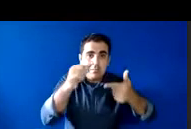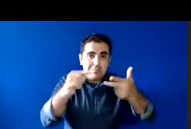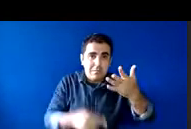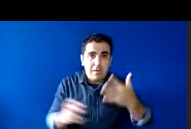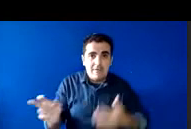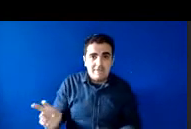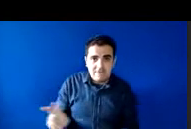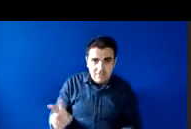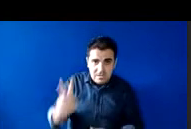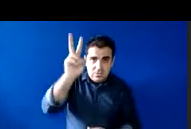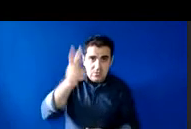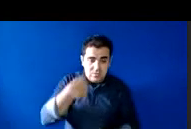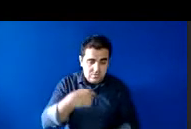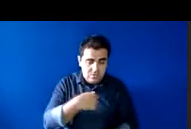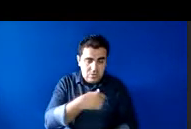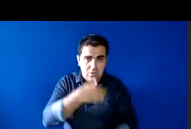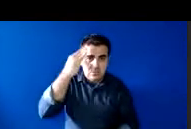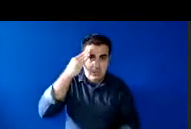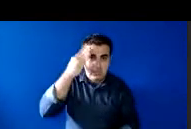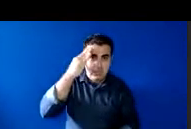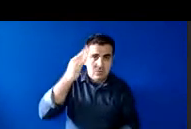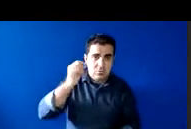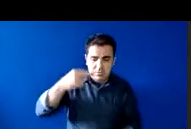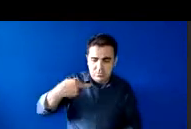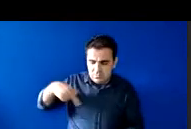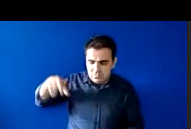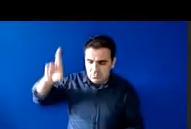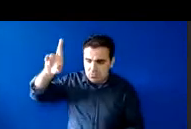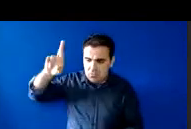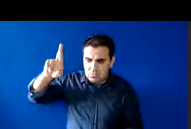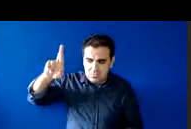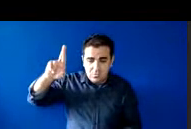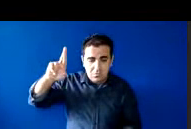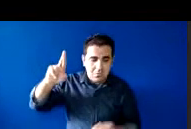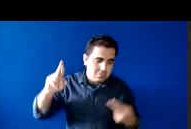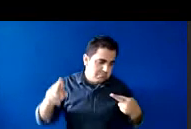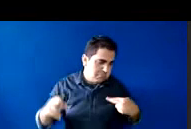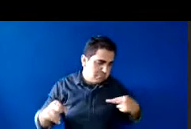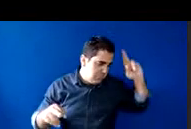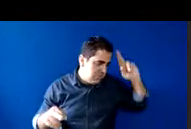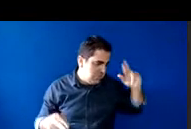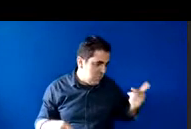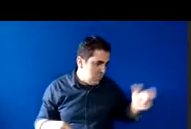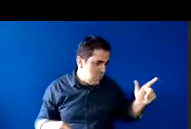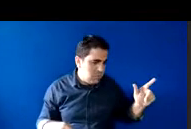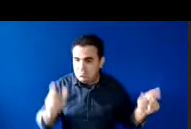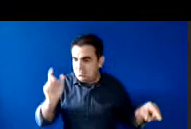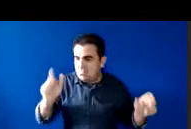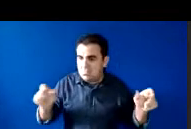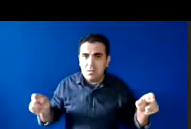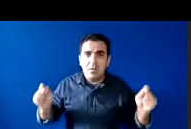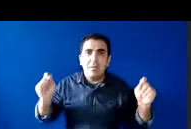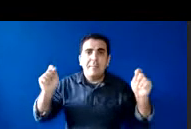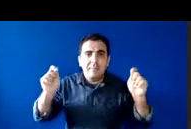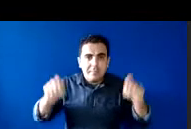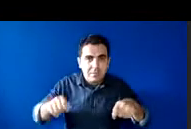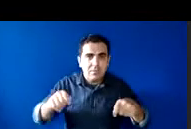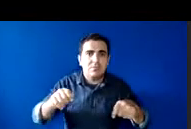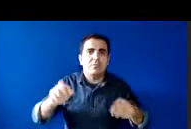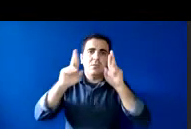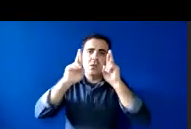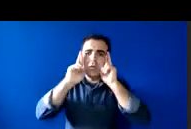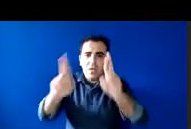Saber que a nossa religião e a religião ou não religião das outras pessoas precisa ser